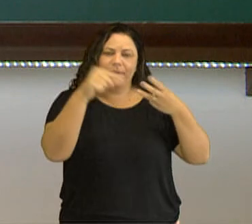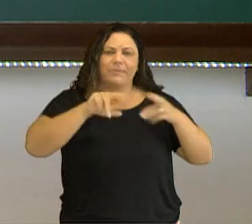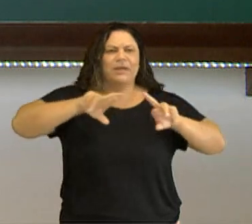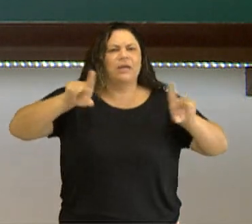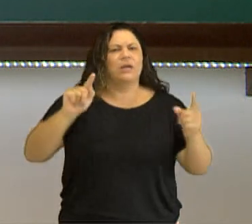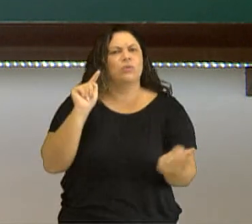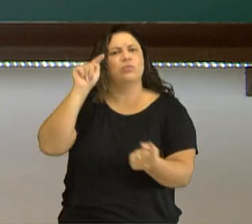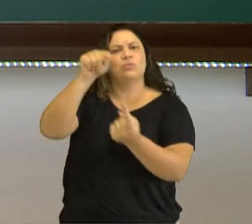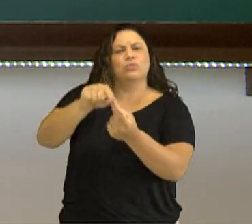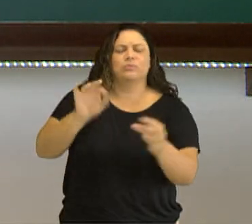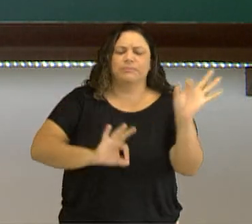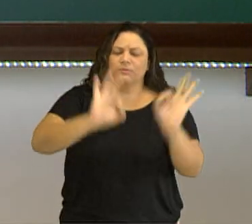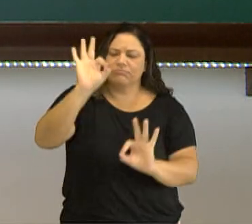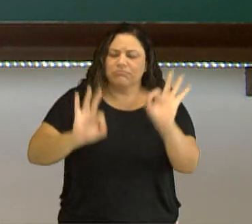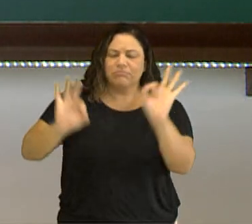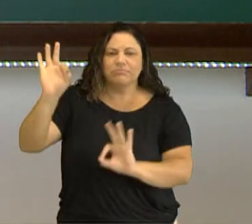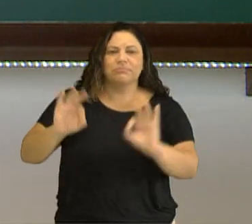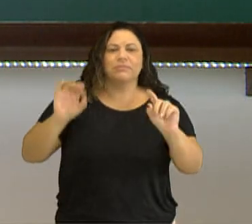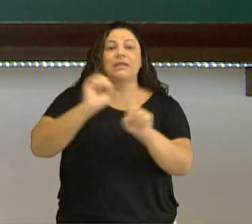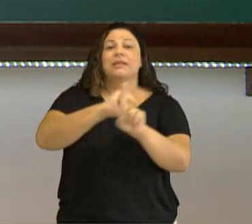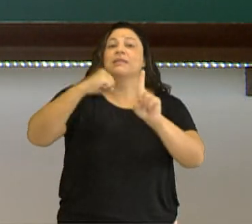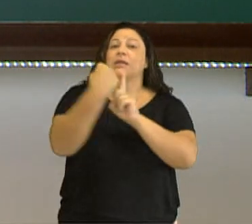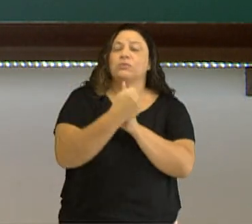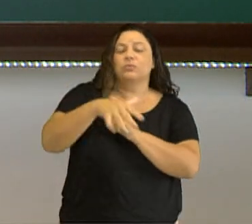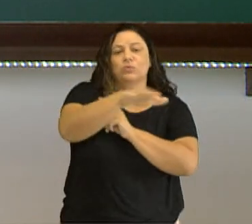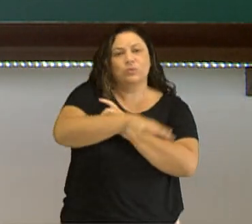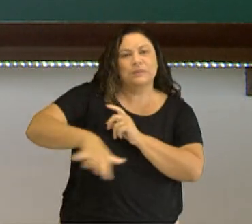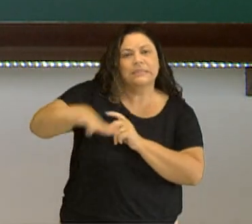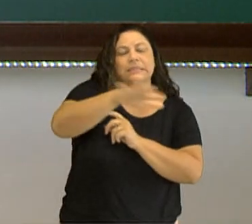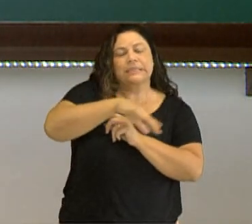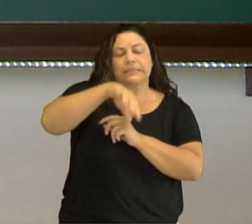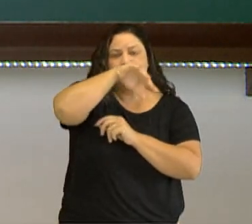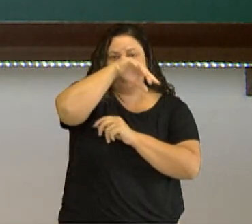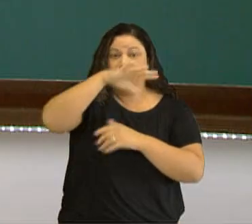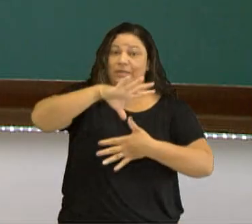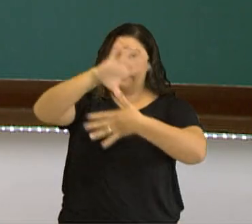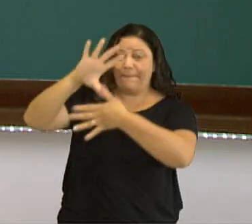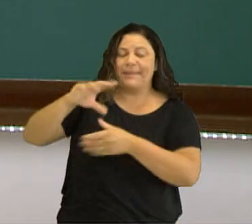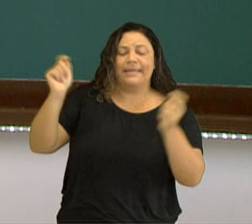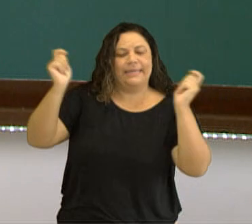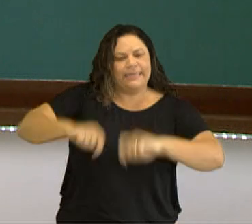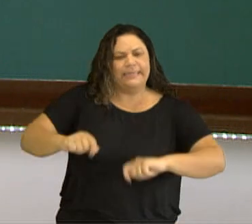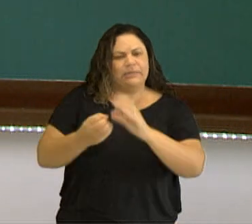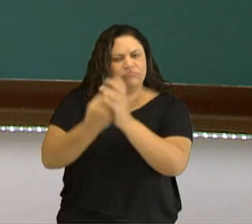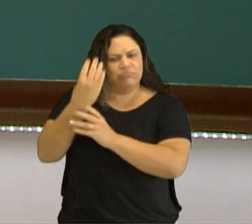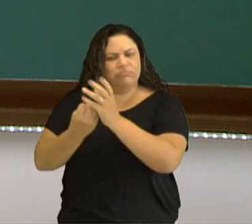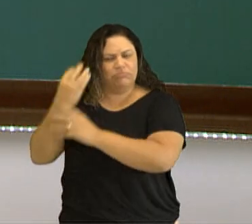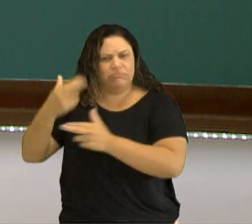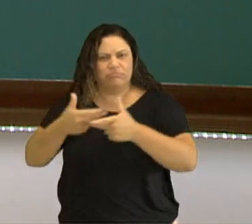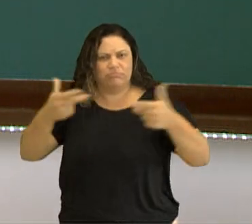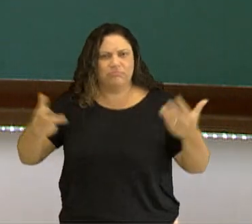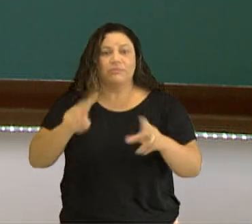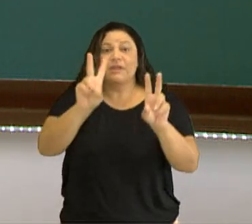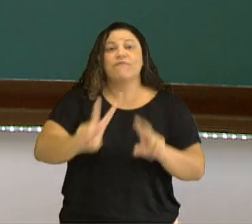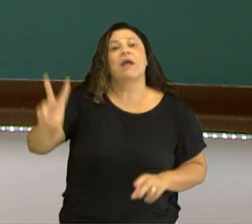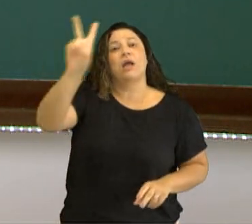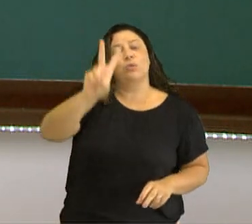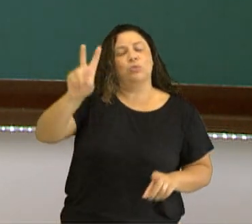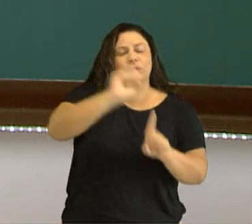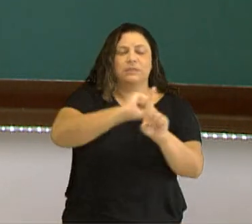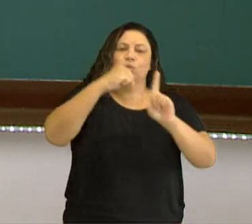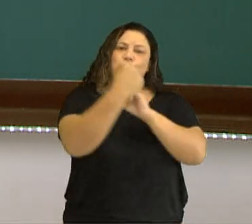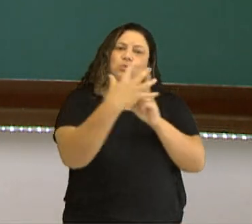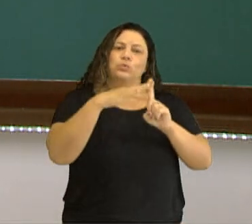as formas de organização das sociedades nativas americanas, conhecer e valorizar, a complexidade social,